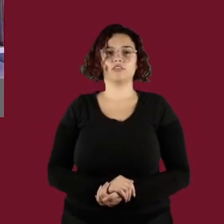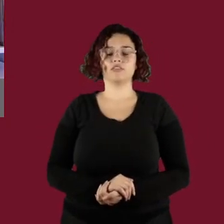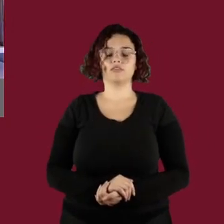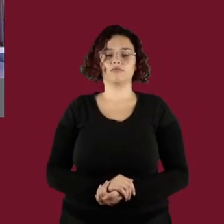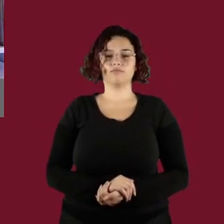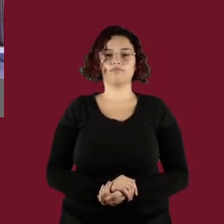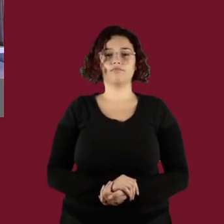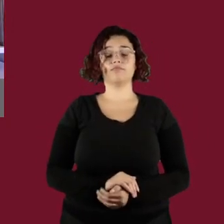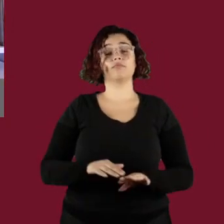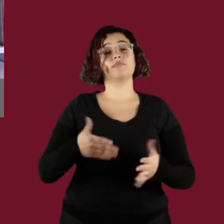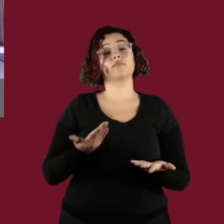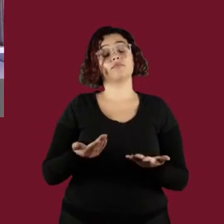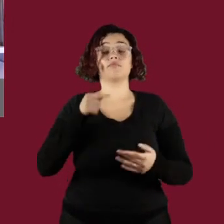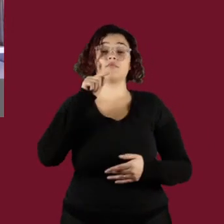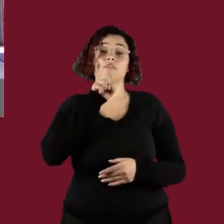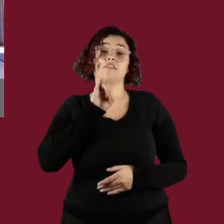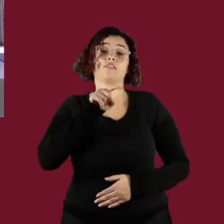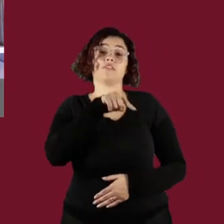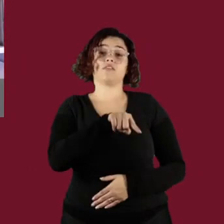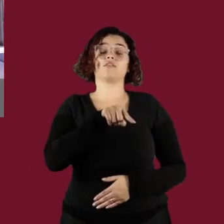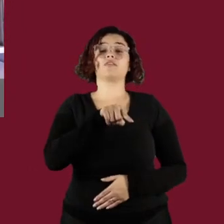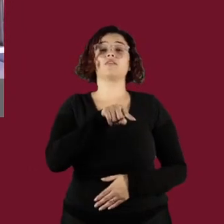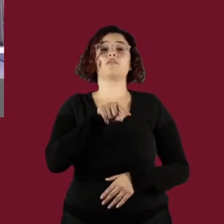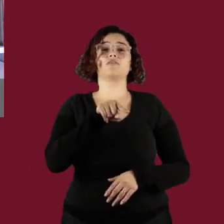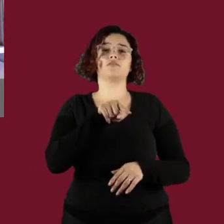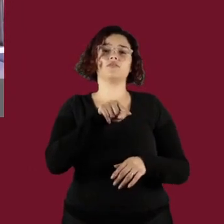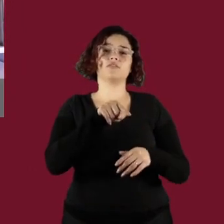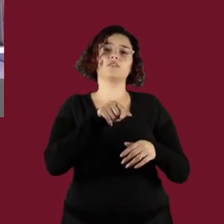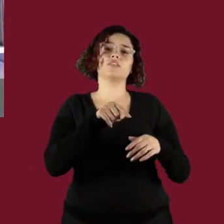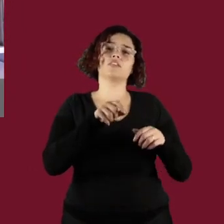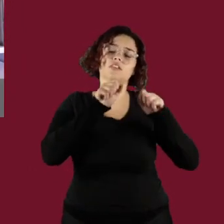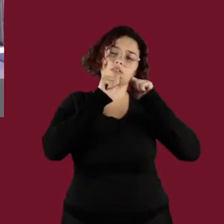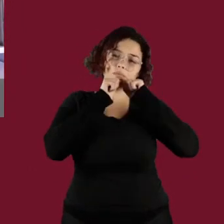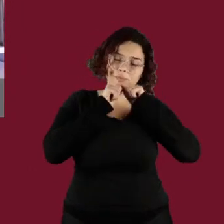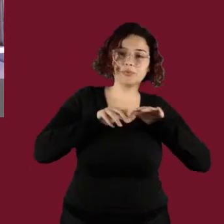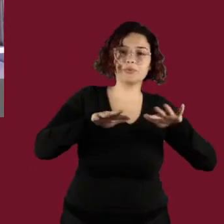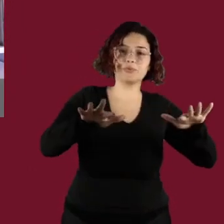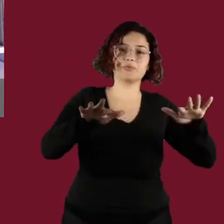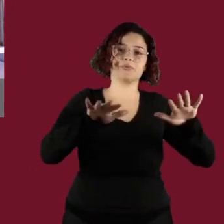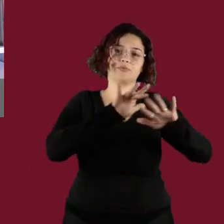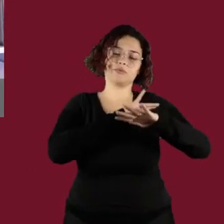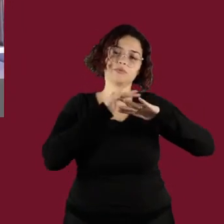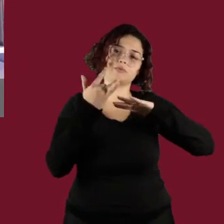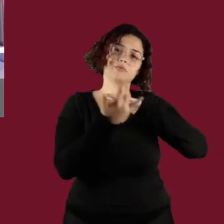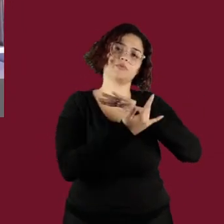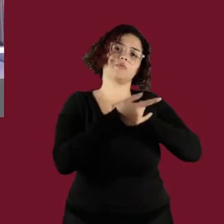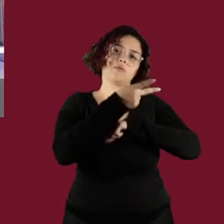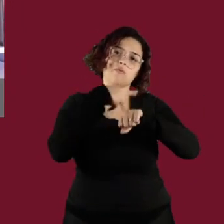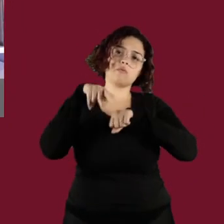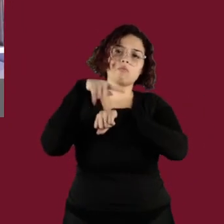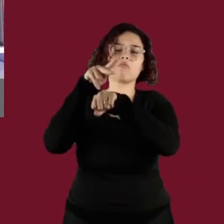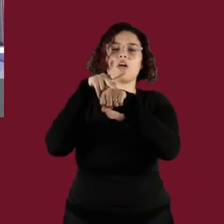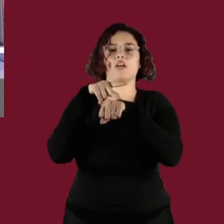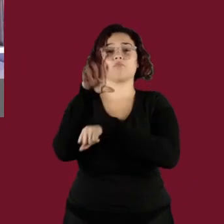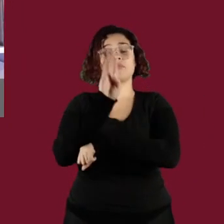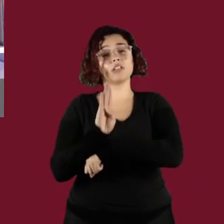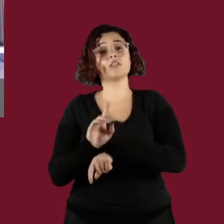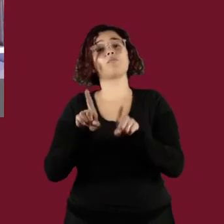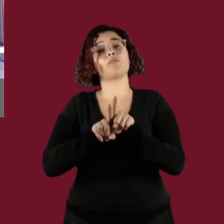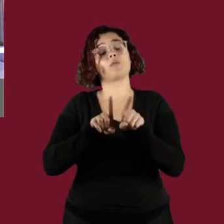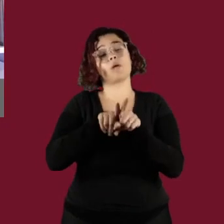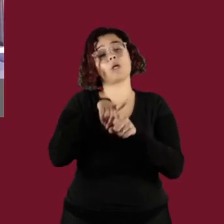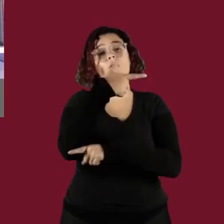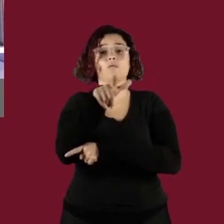Se não fosse numa rede social tão disseminada como foi no Brasil e noutros países de língua portuguesa. Então estavam ali